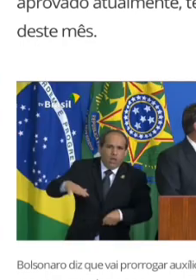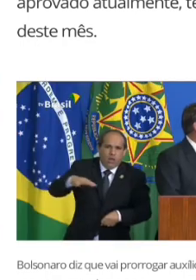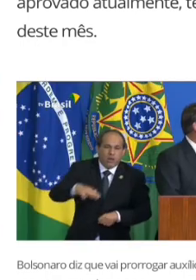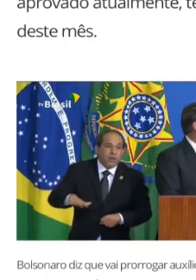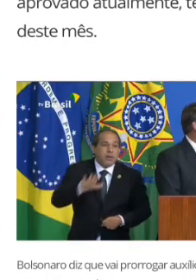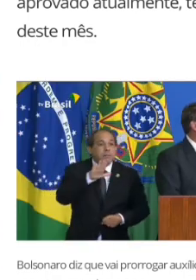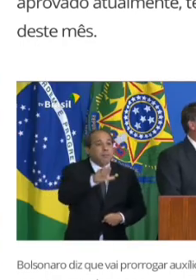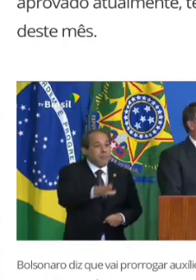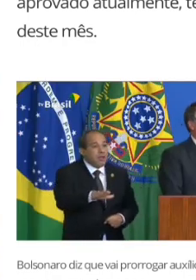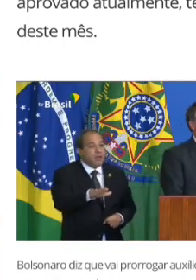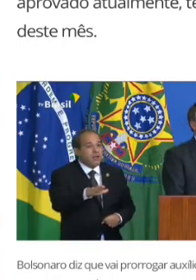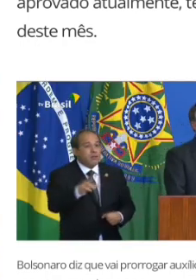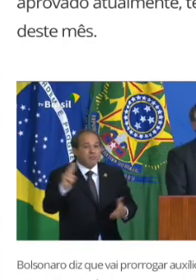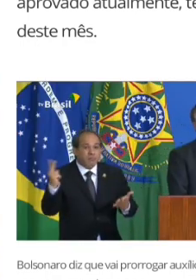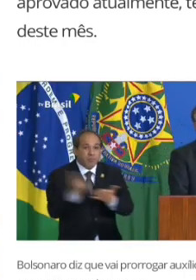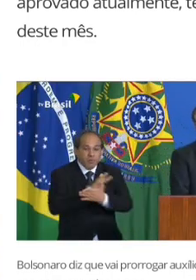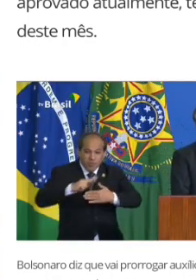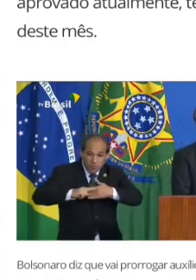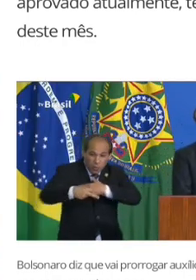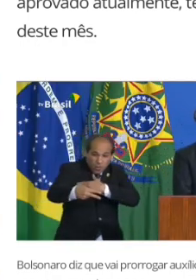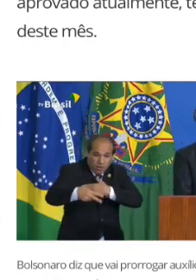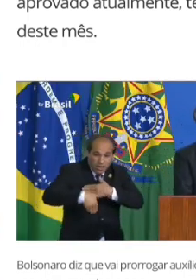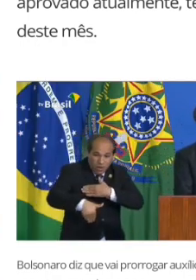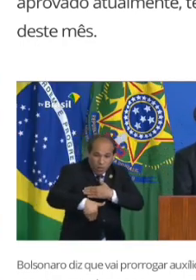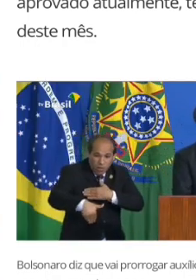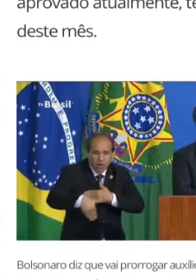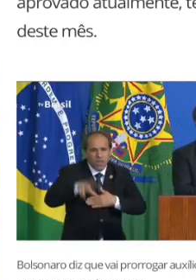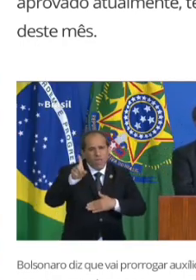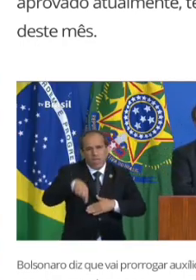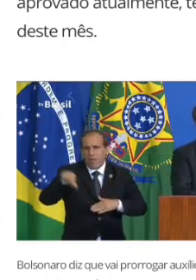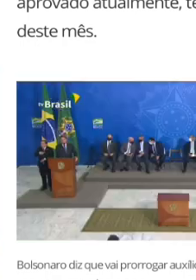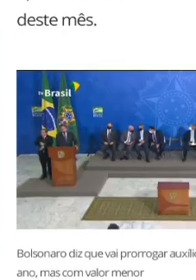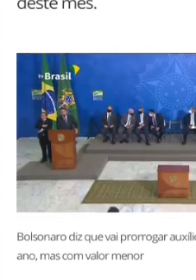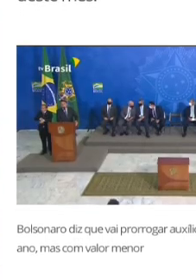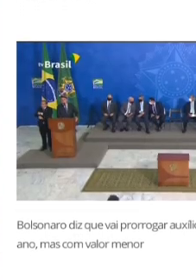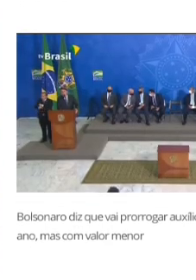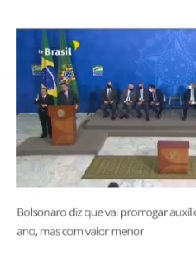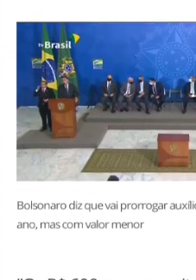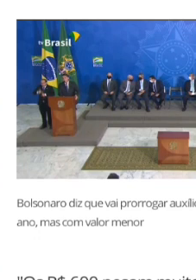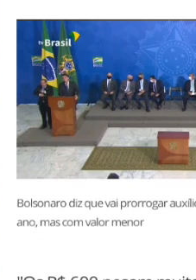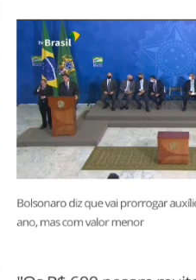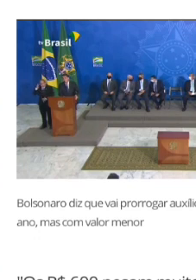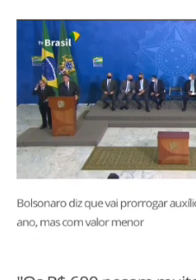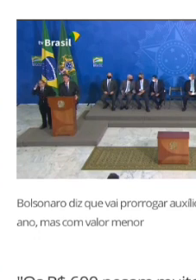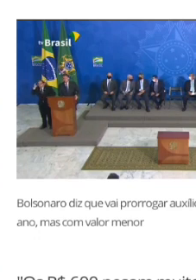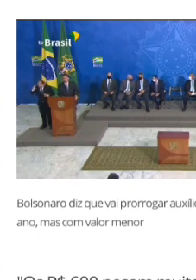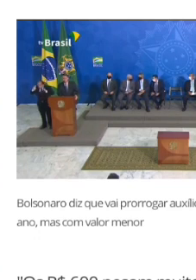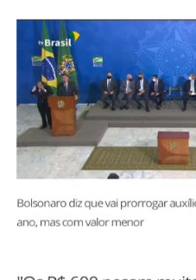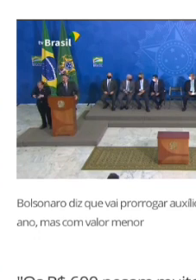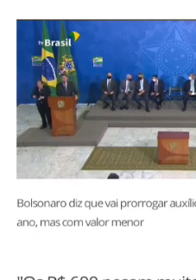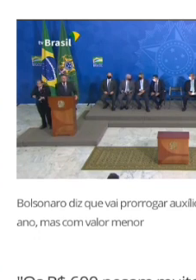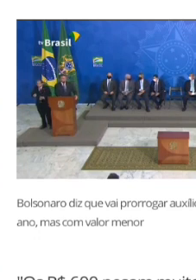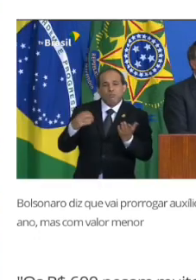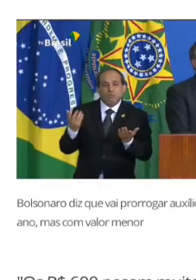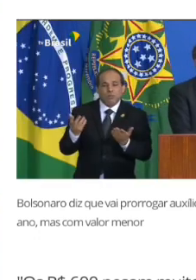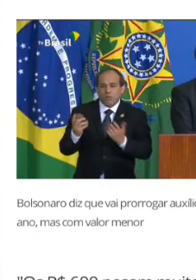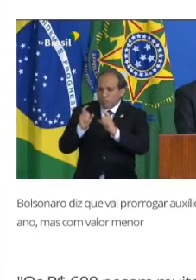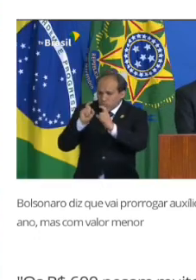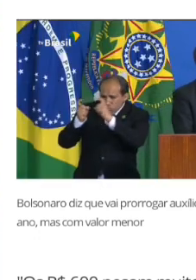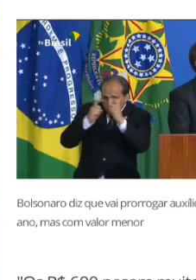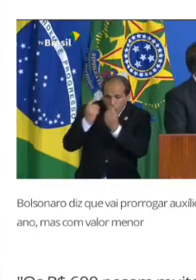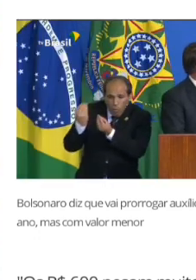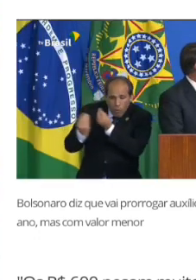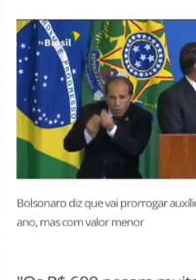Planalto. Bolsonaro antecipou que o auxílio pode ser prorrogado até o fim do ano, mas com valor menor.